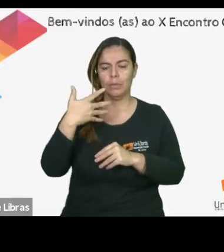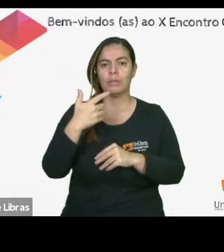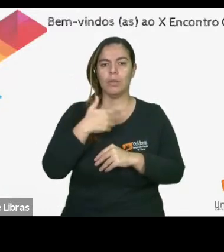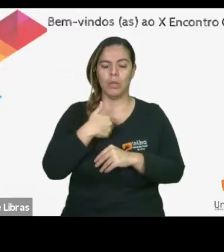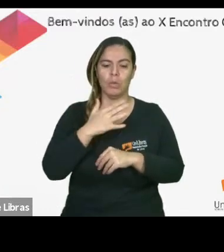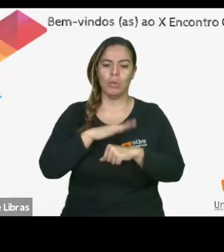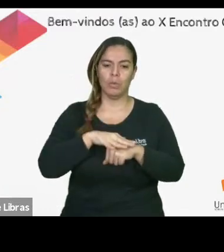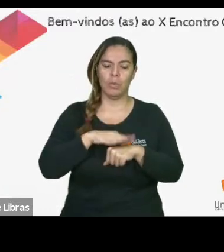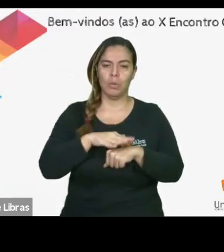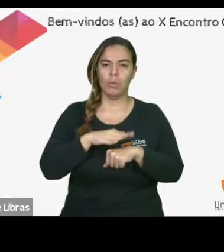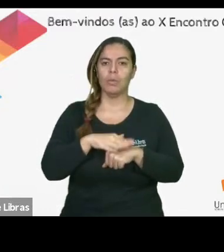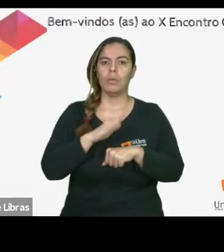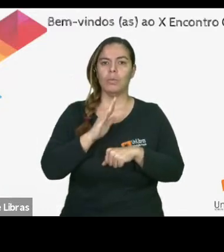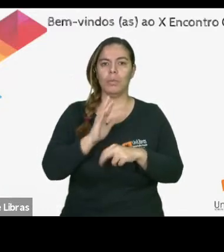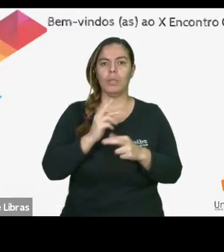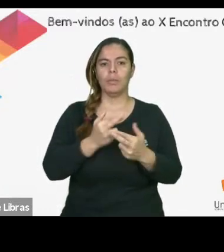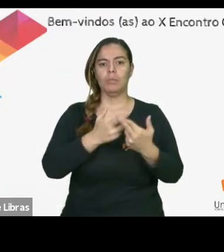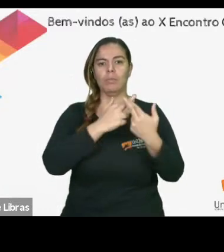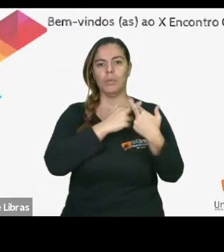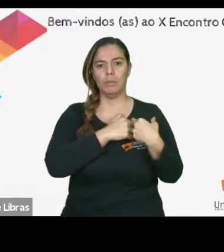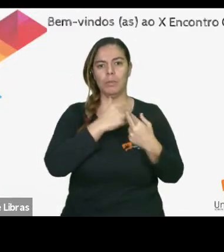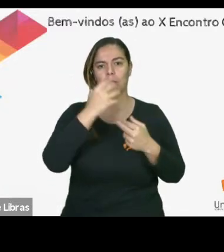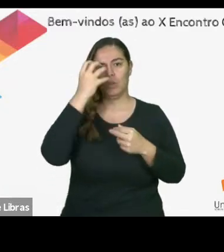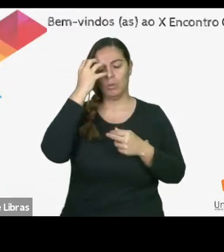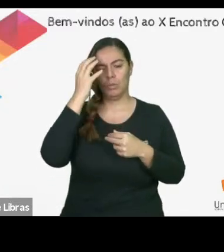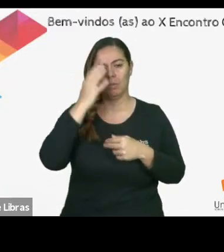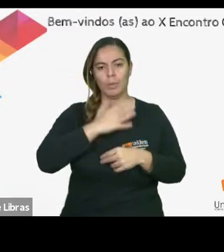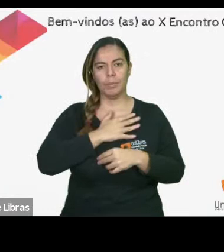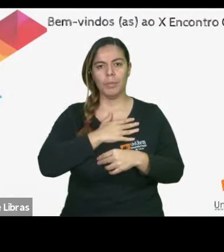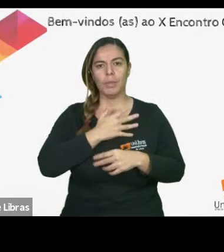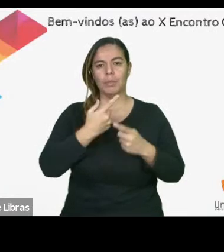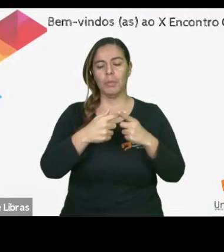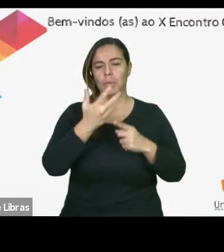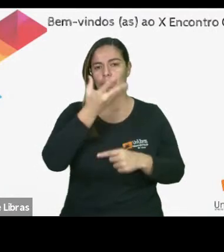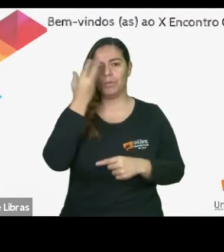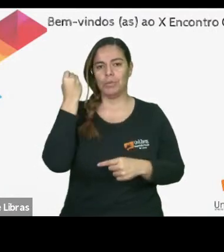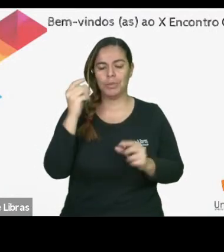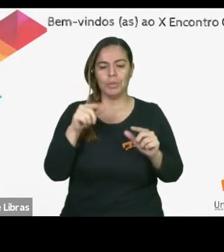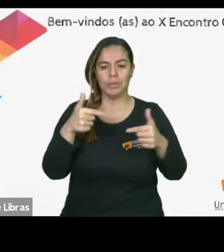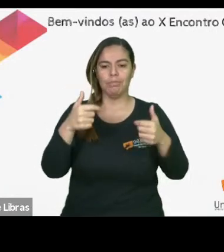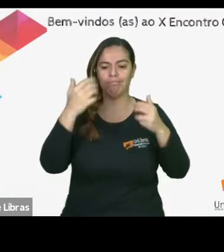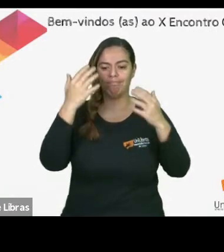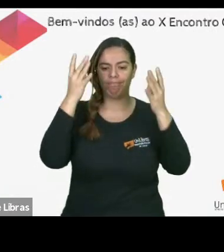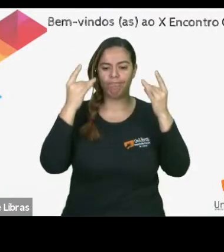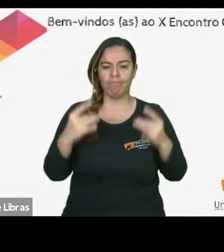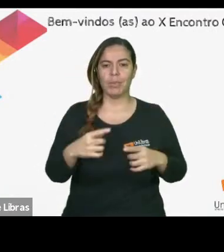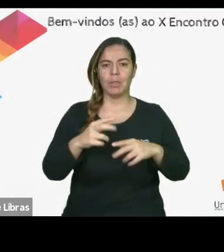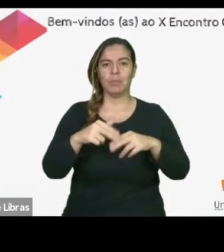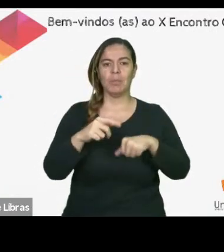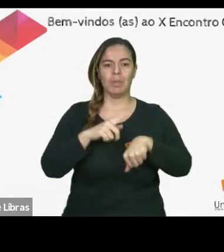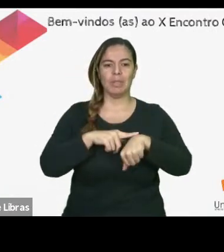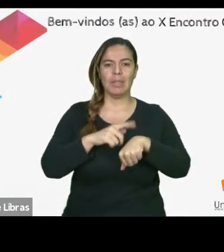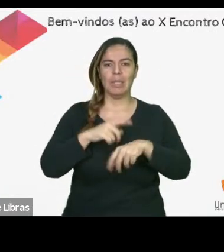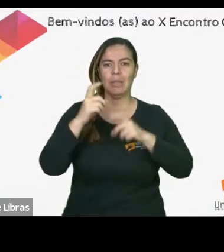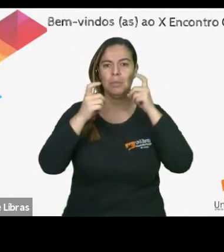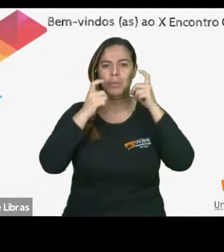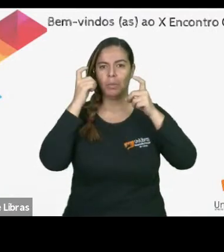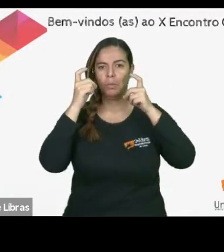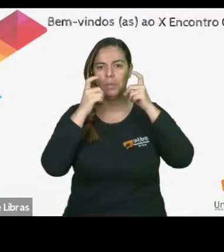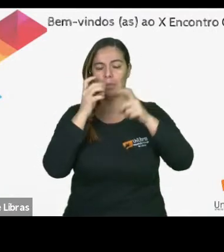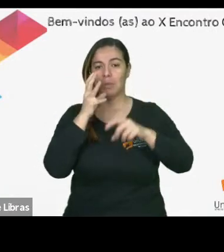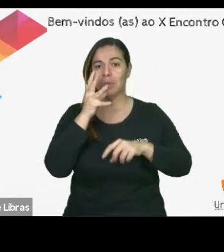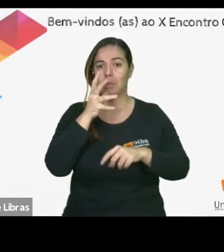mesma acabei me esquecendo de fazer por conta da preocupação com o tempo. Demoramos um